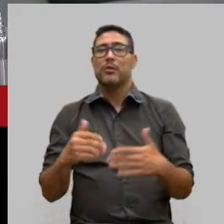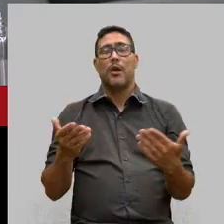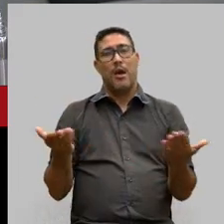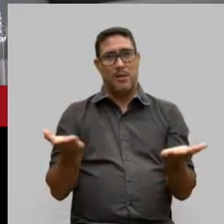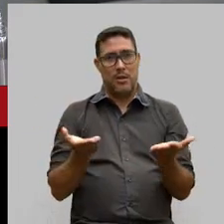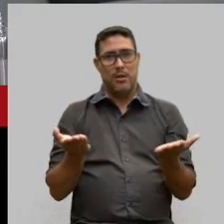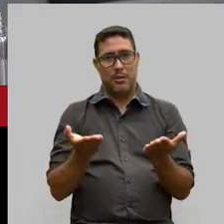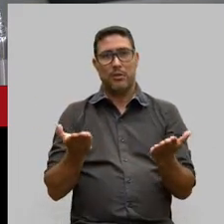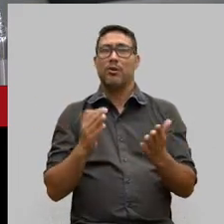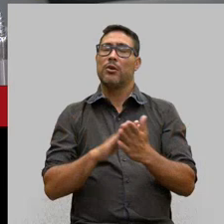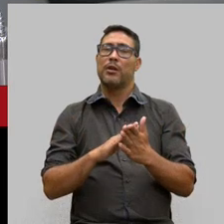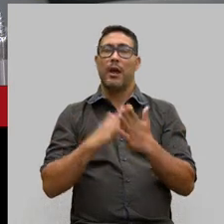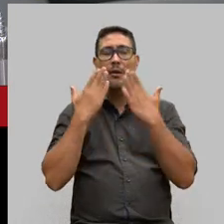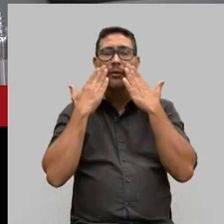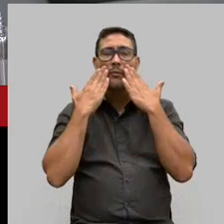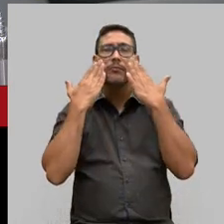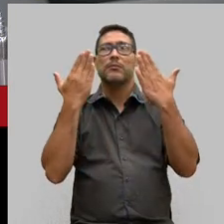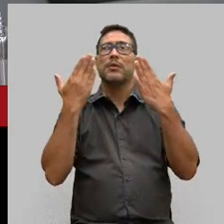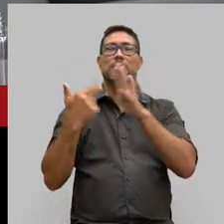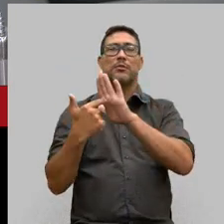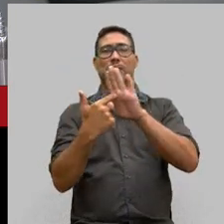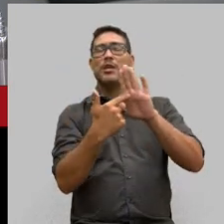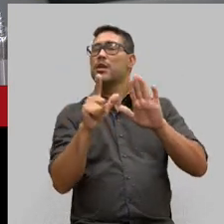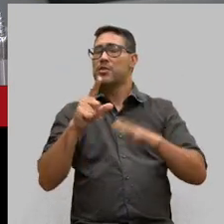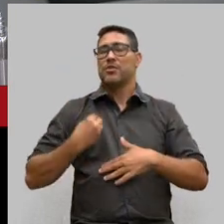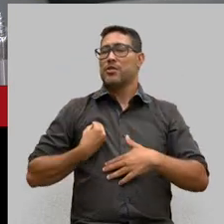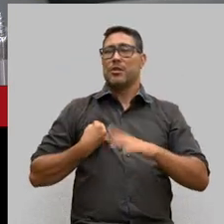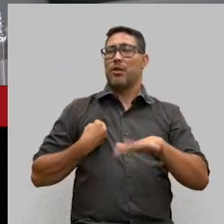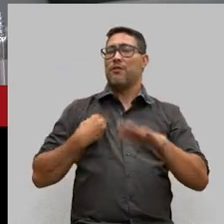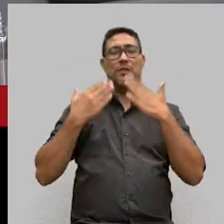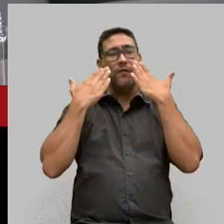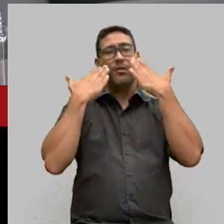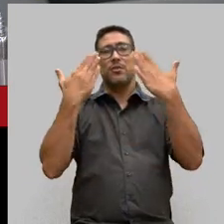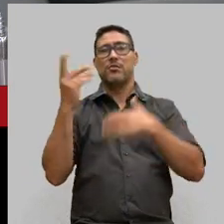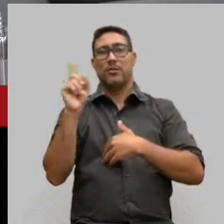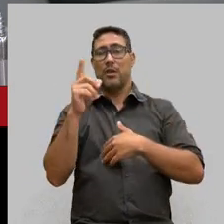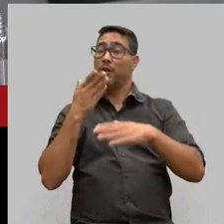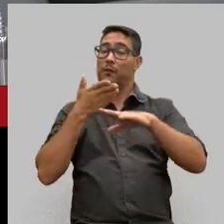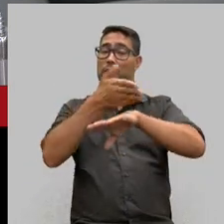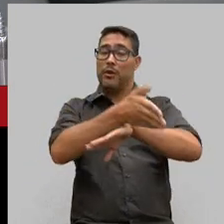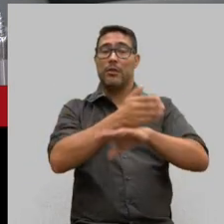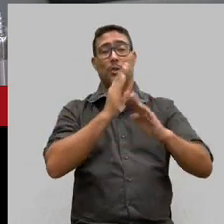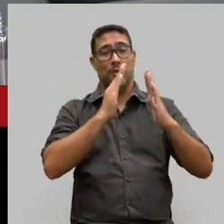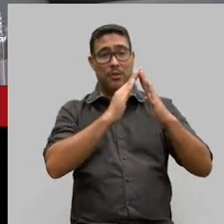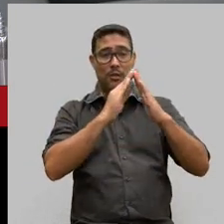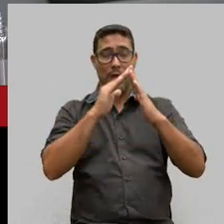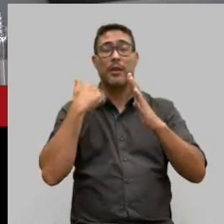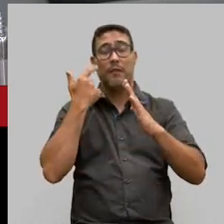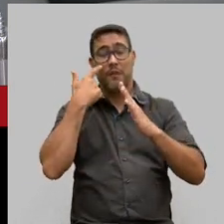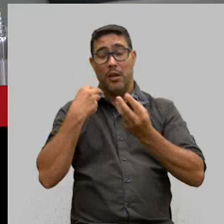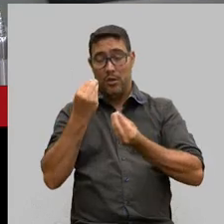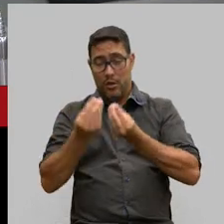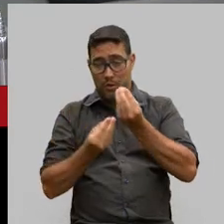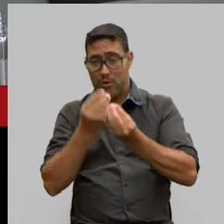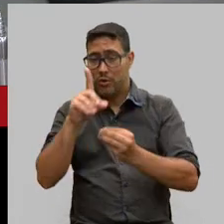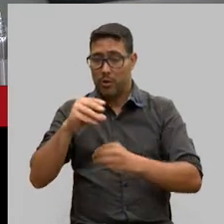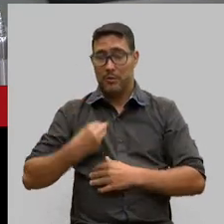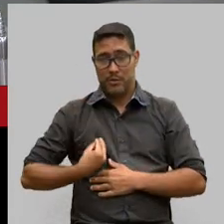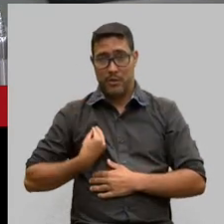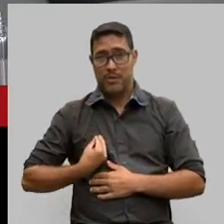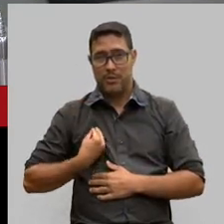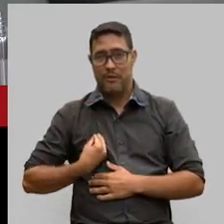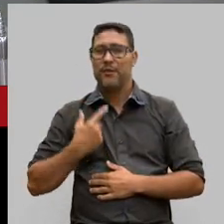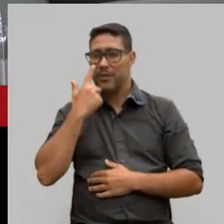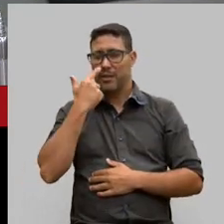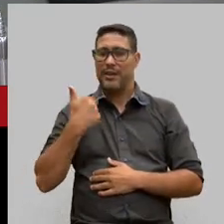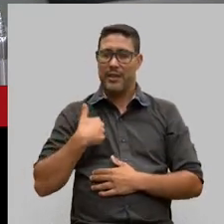de status né E a gente não vive de status Porque se forem n nossas casas e verem nossas realidades elas chegam a ser cruéis